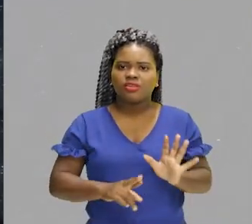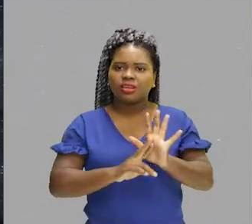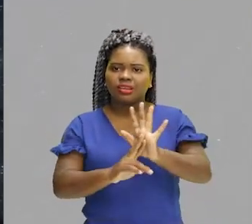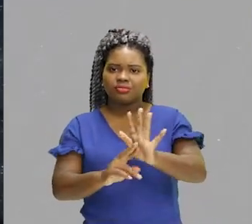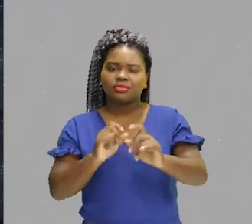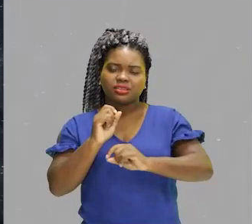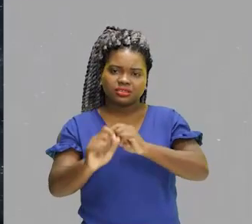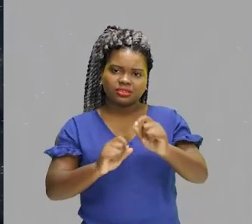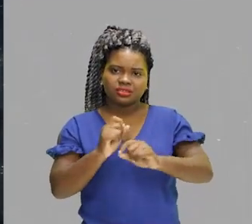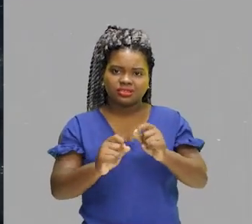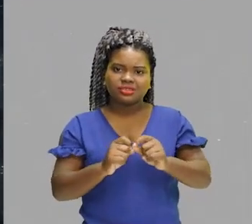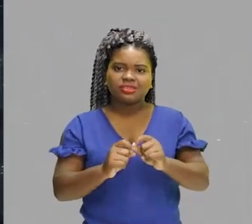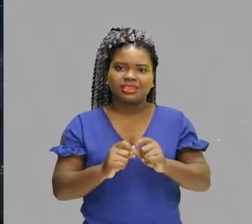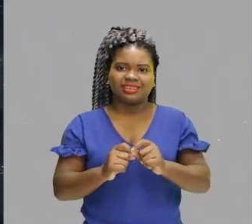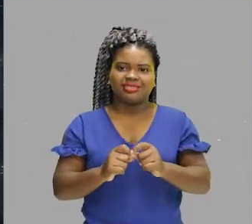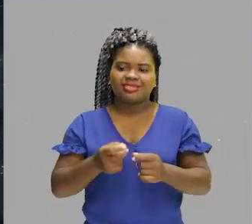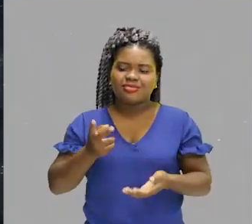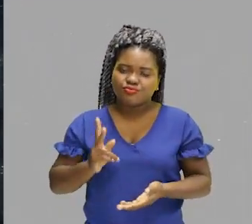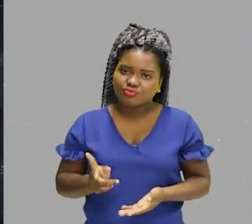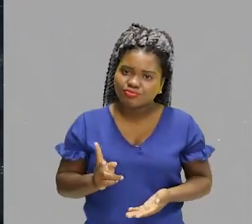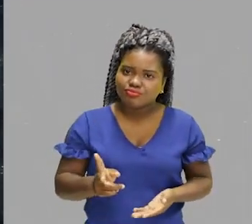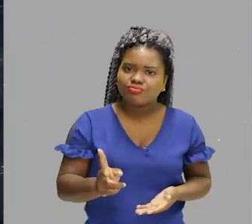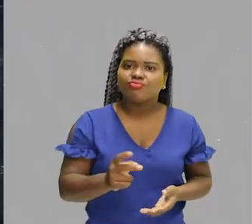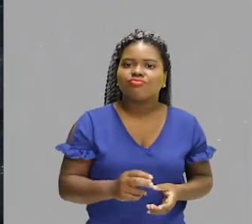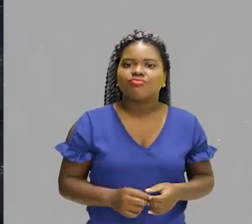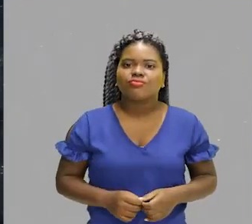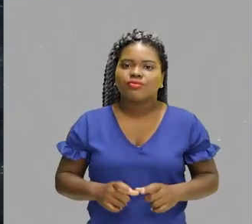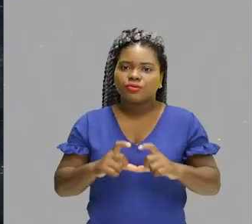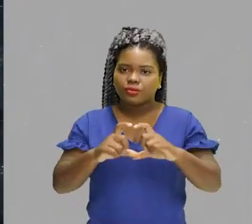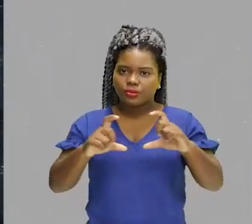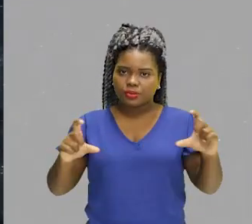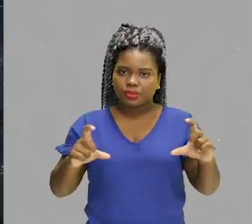ou continuidade, tá?